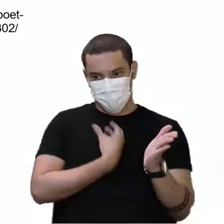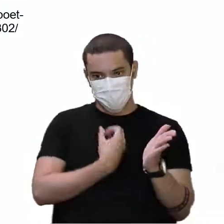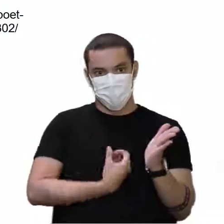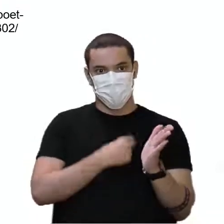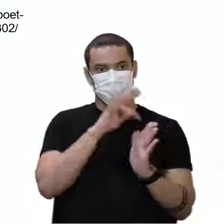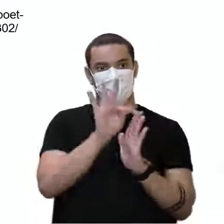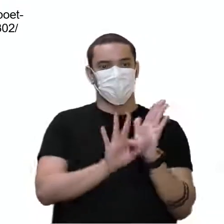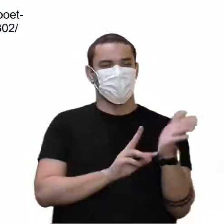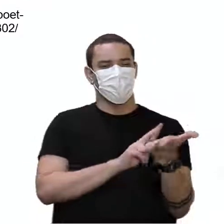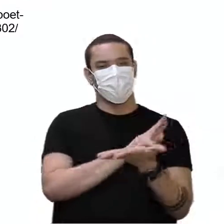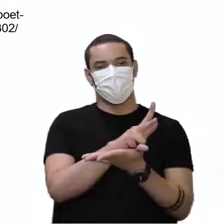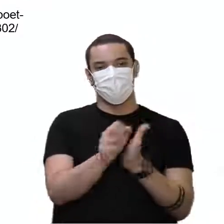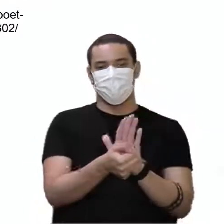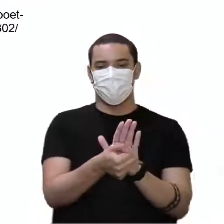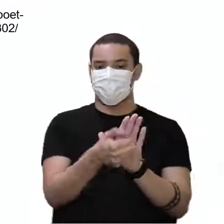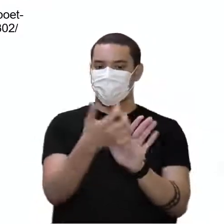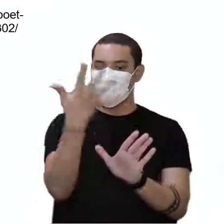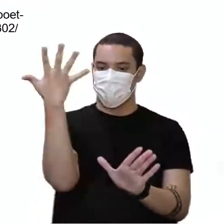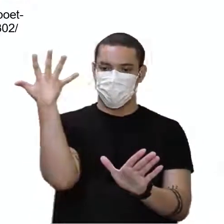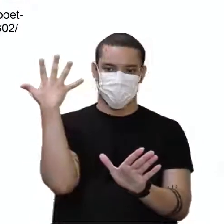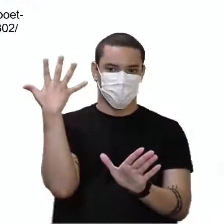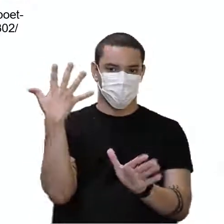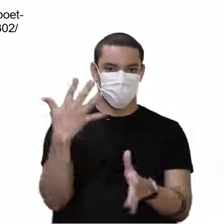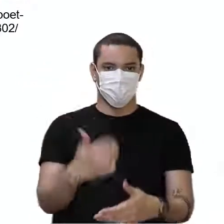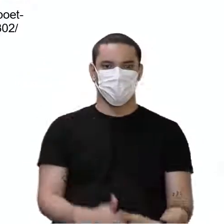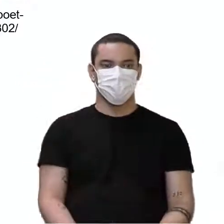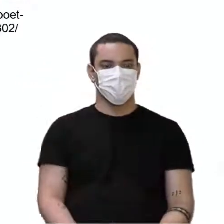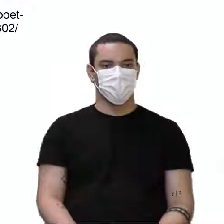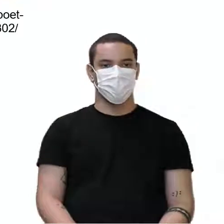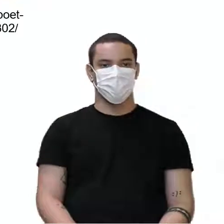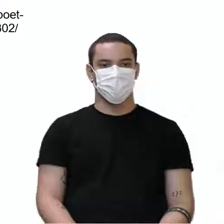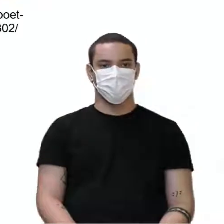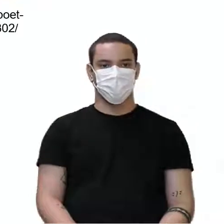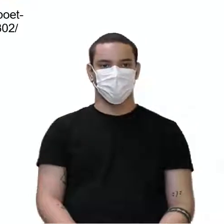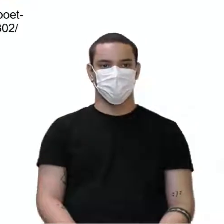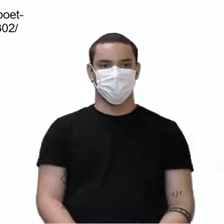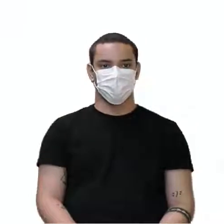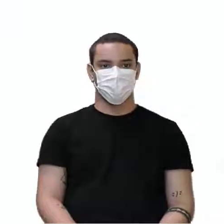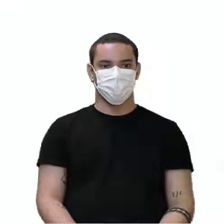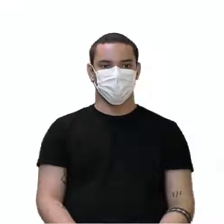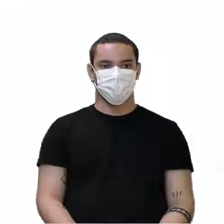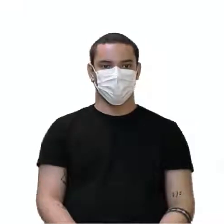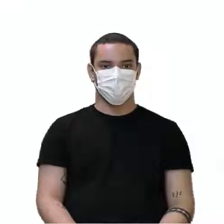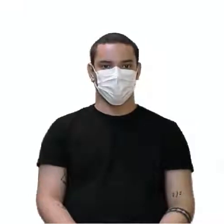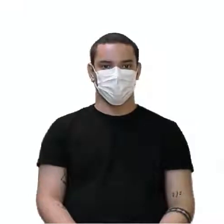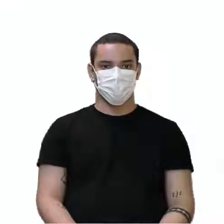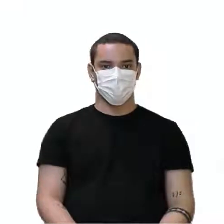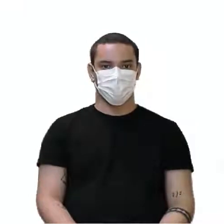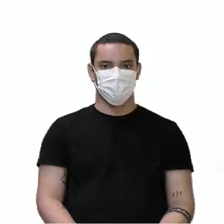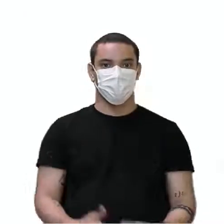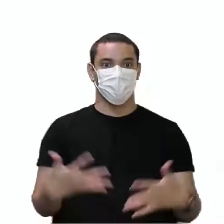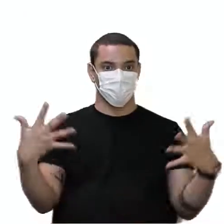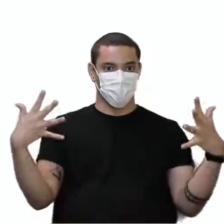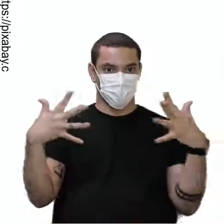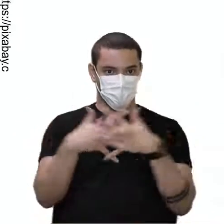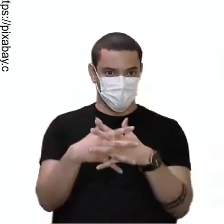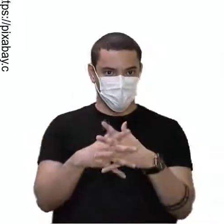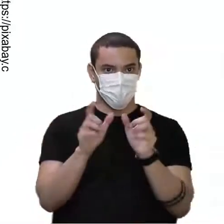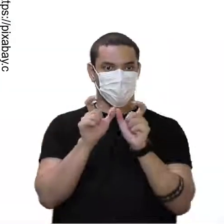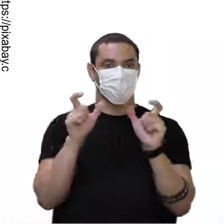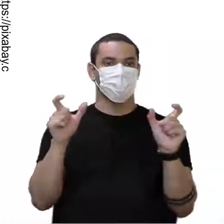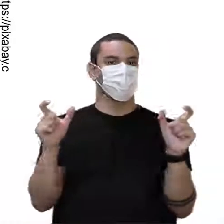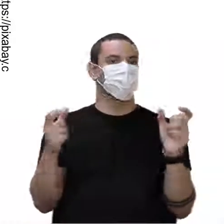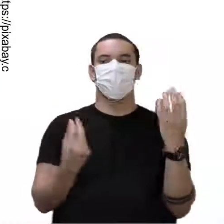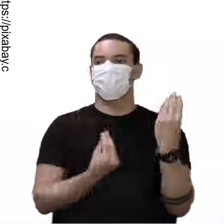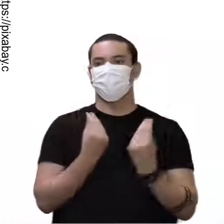poema diversas vezes. Eu tenho, enfim, eu queria trazer o pé da letra, mas não funciona não. Confusing words.